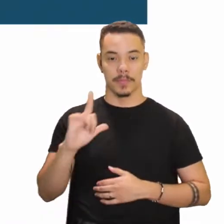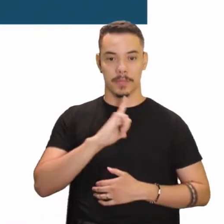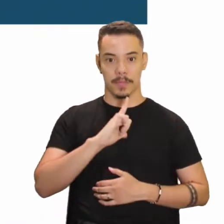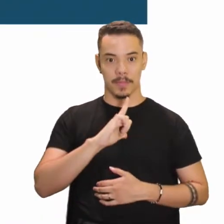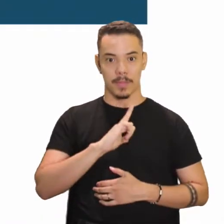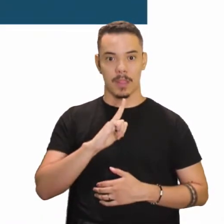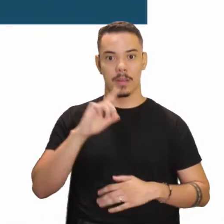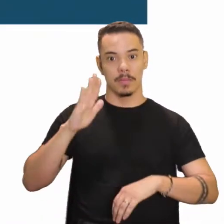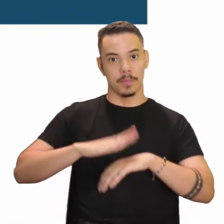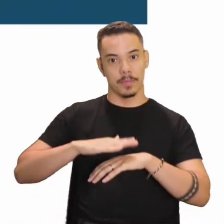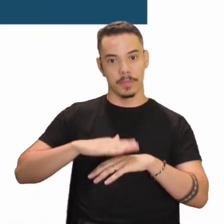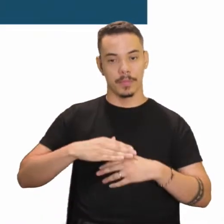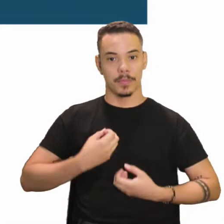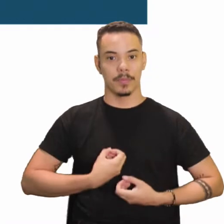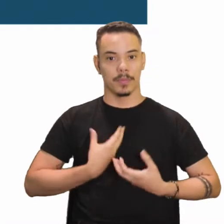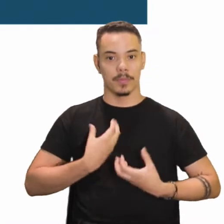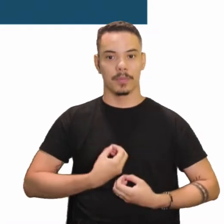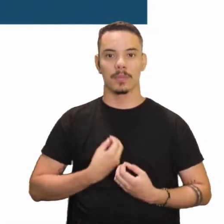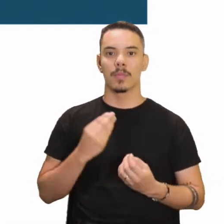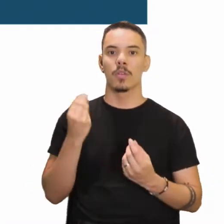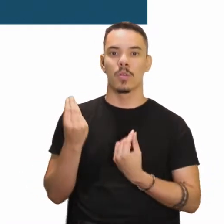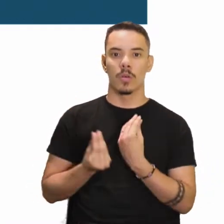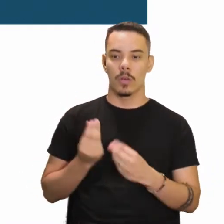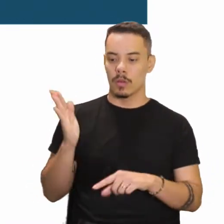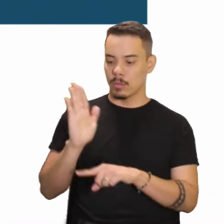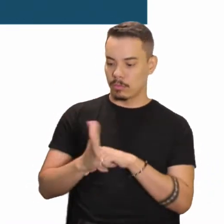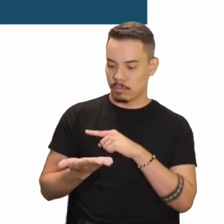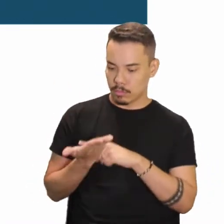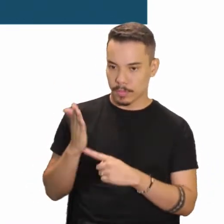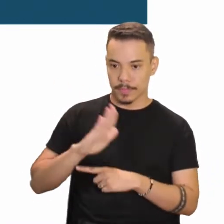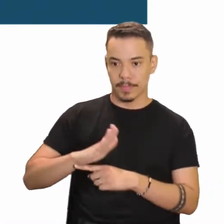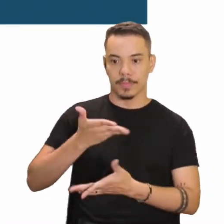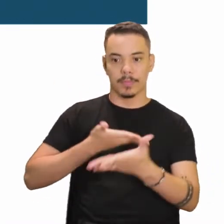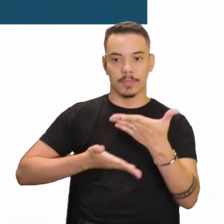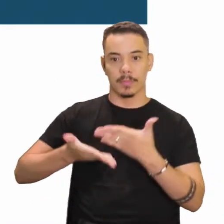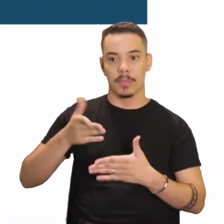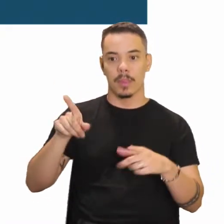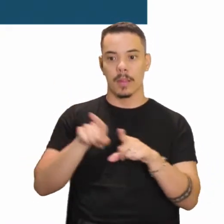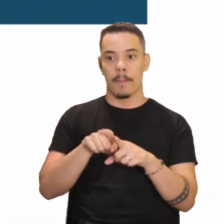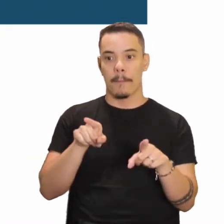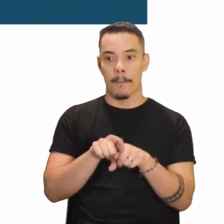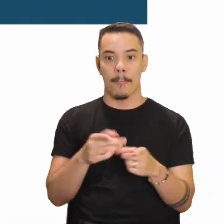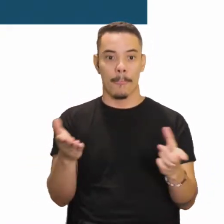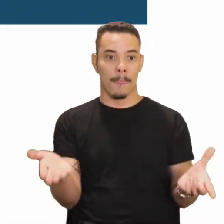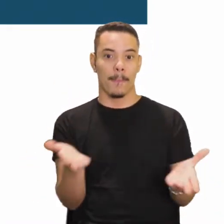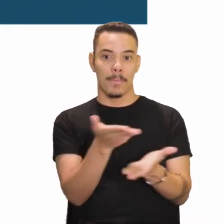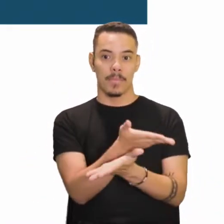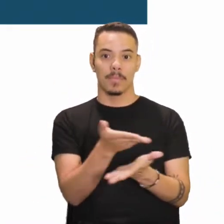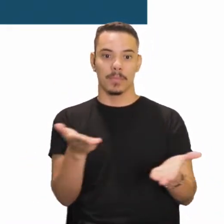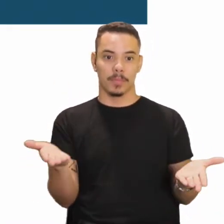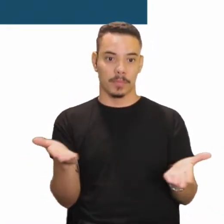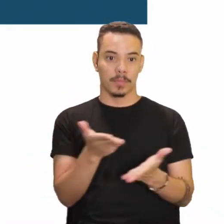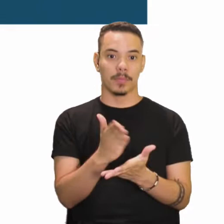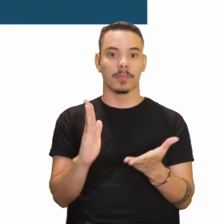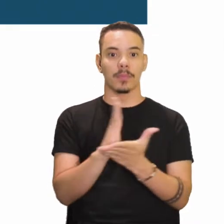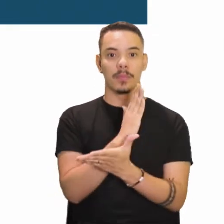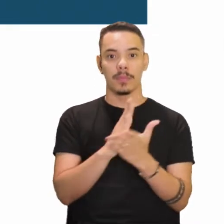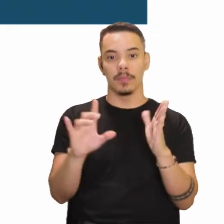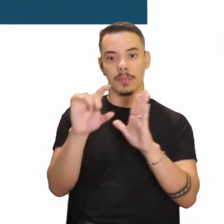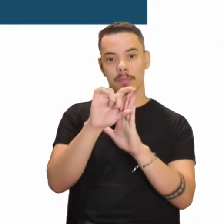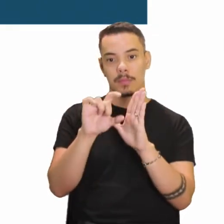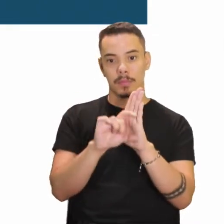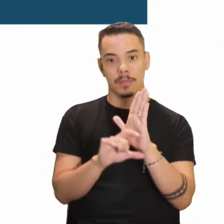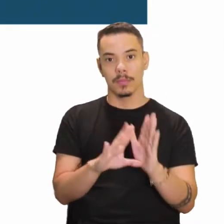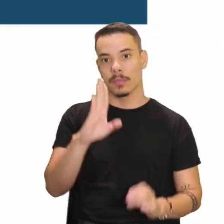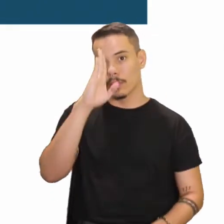produzir de forma colaborativa e socializar playlists comentada